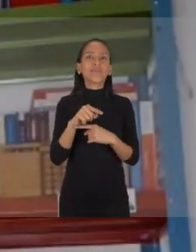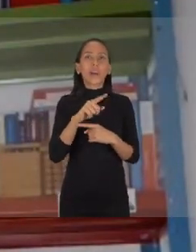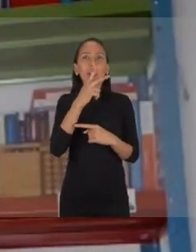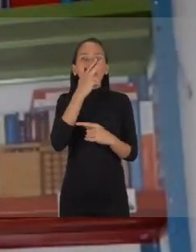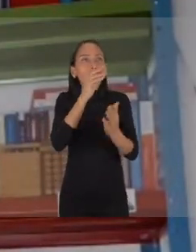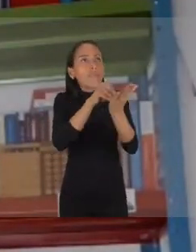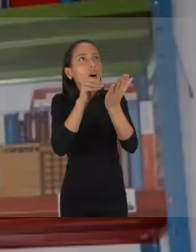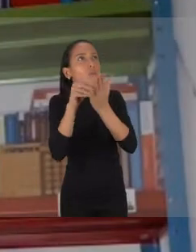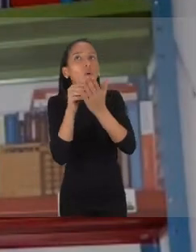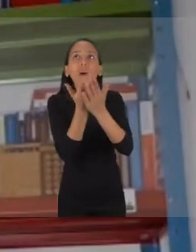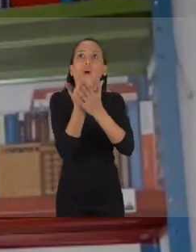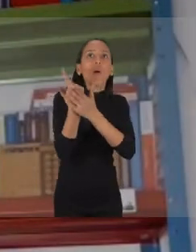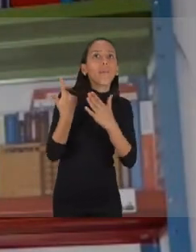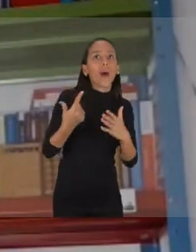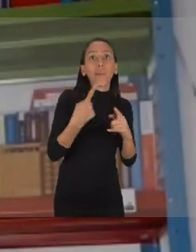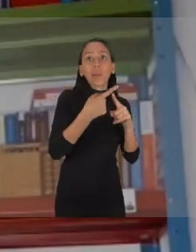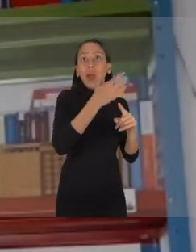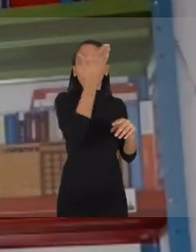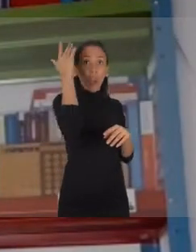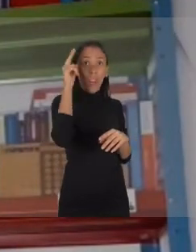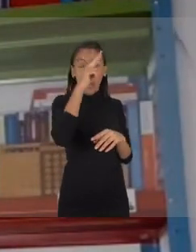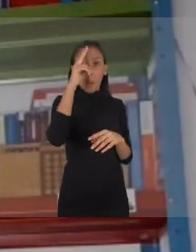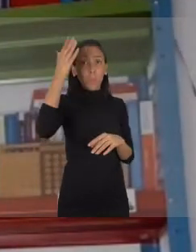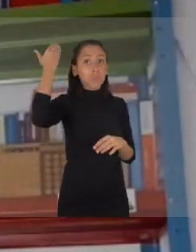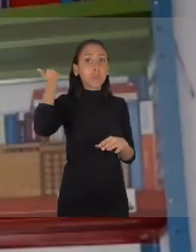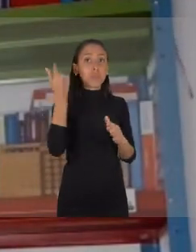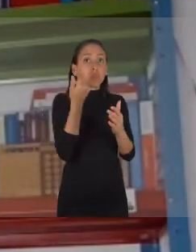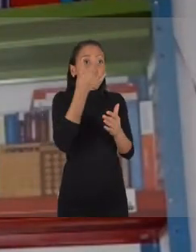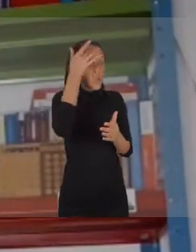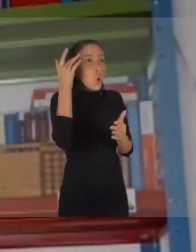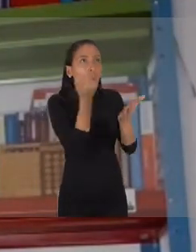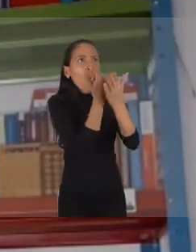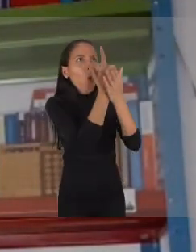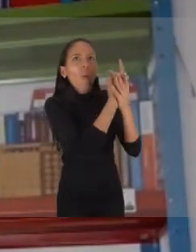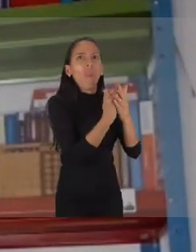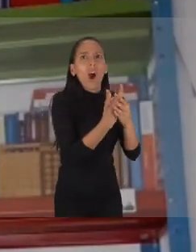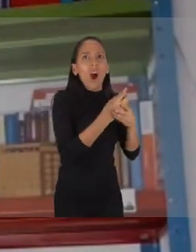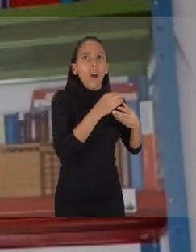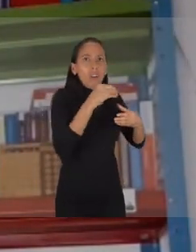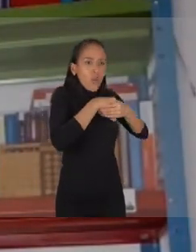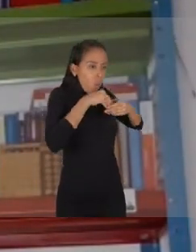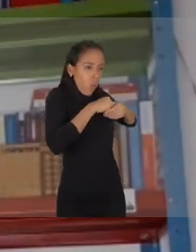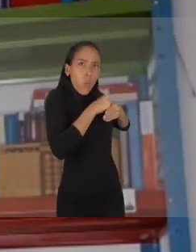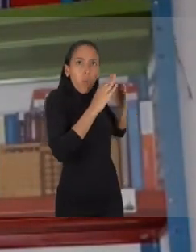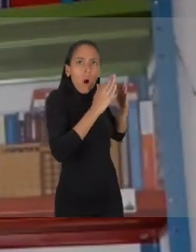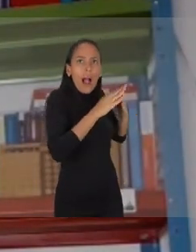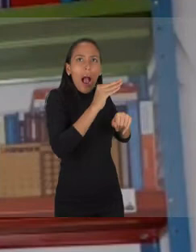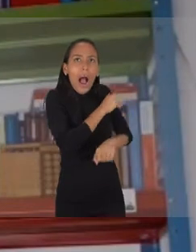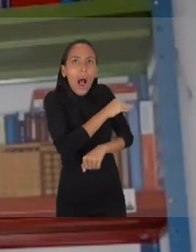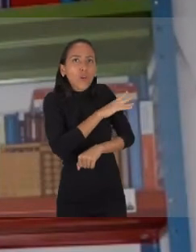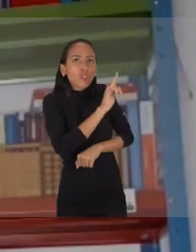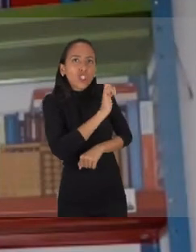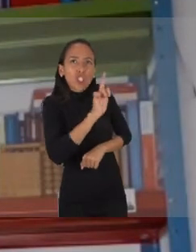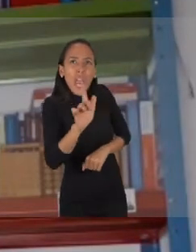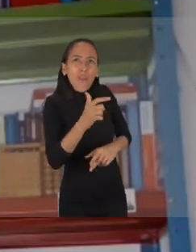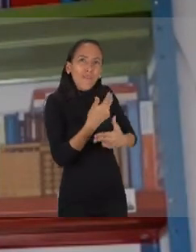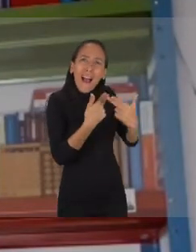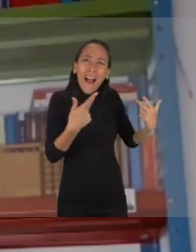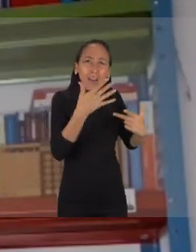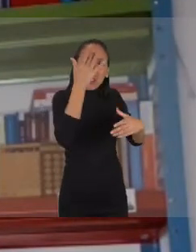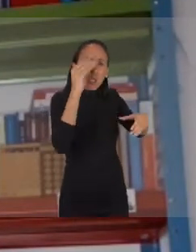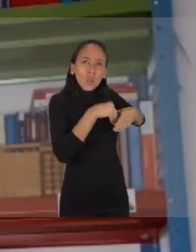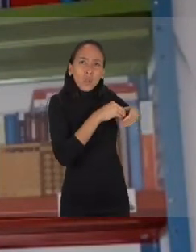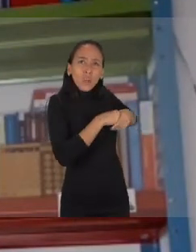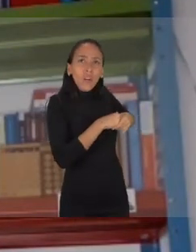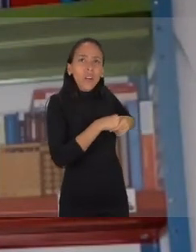individual, faltaram para os profissionais de saúde, porque as pessoas estavam começando a comprar e acumular em casa máscaras, álcool gel, enfim. Eu acho que a